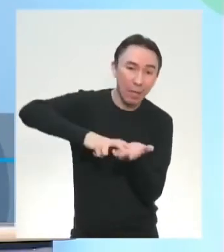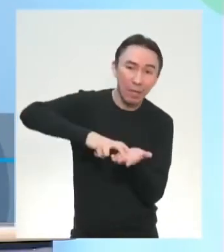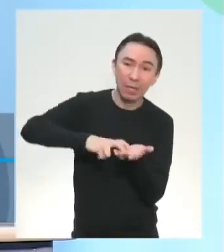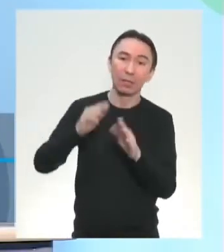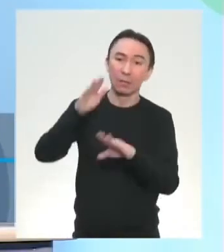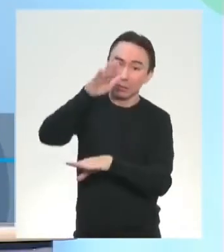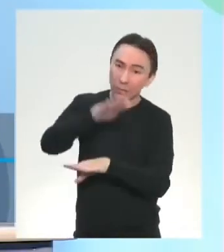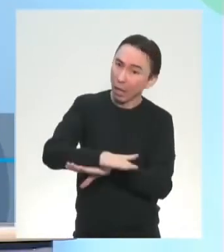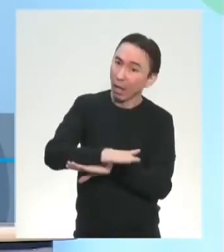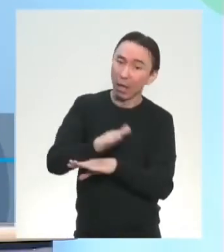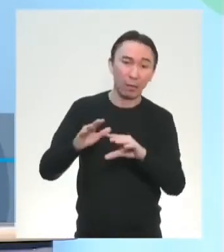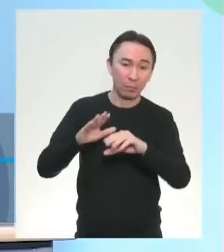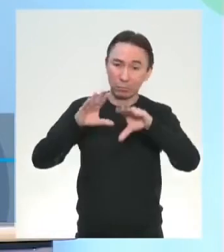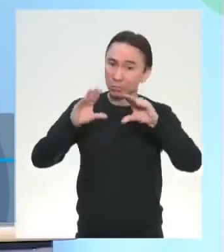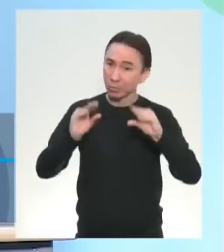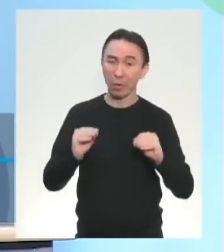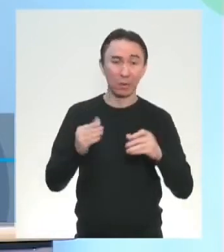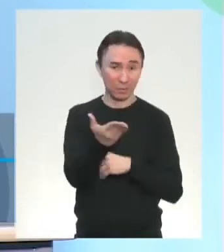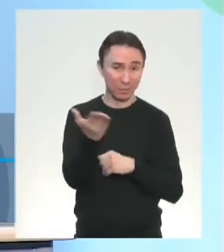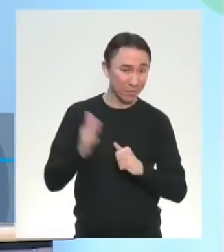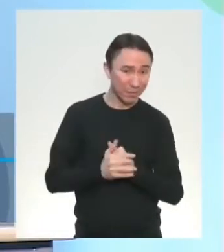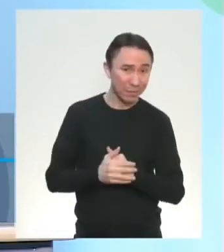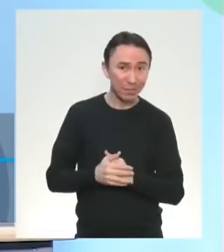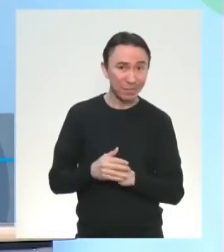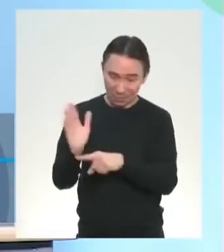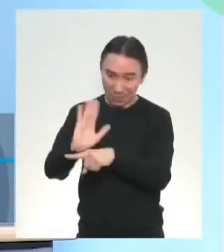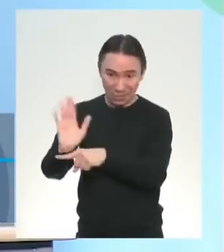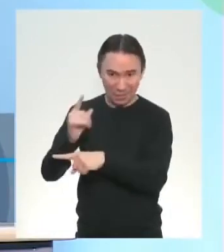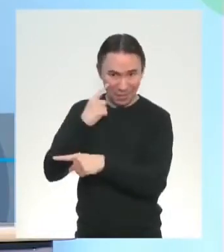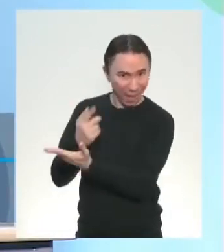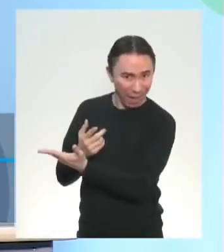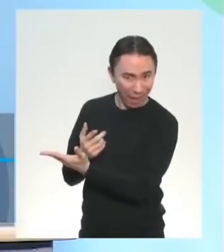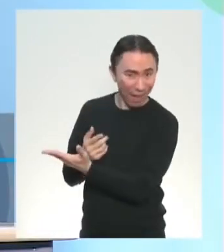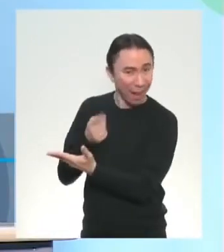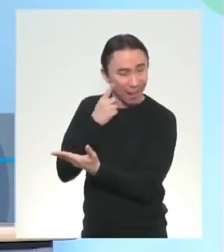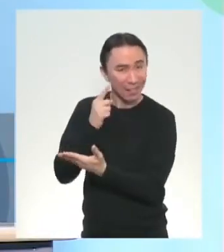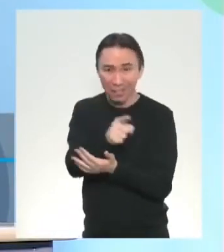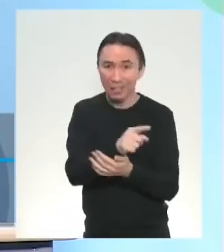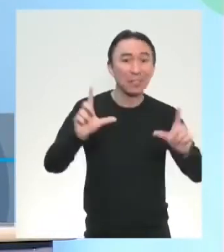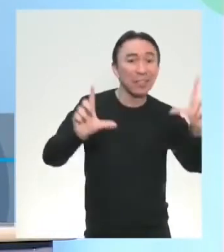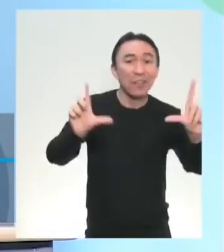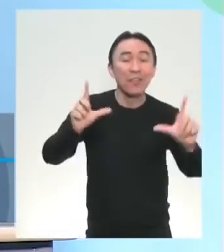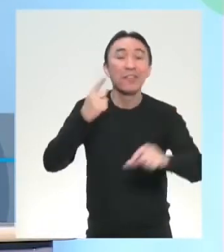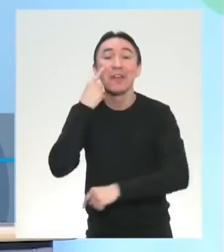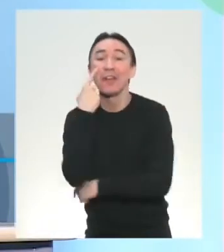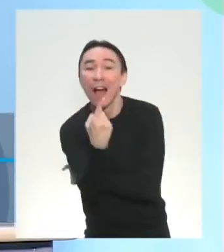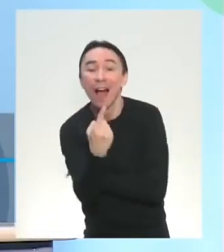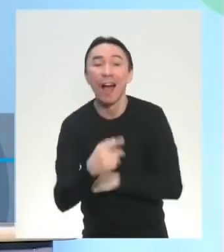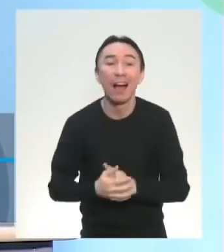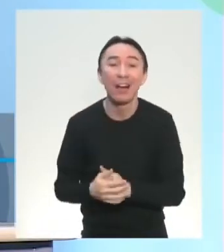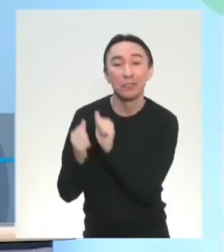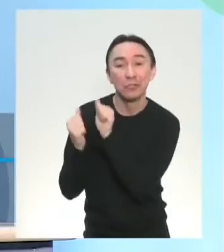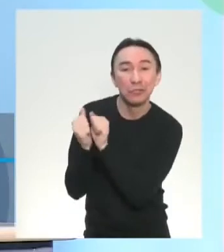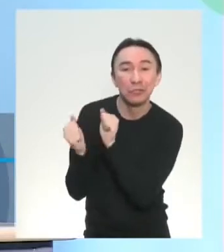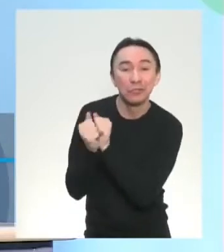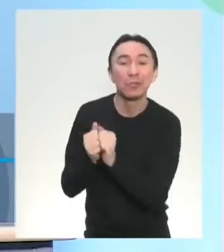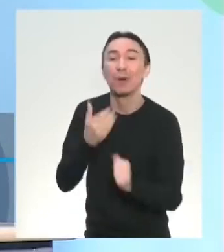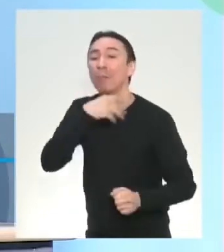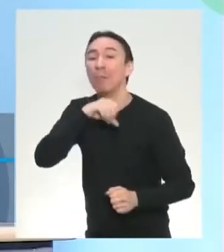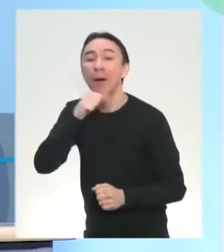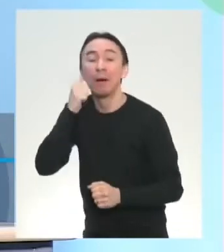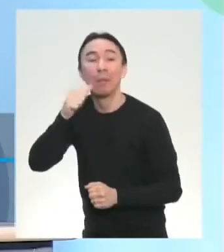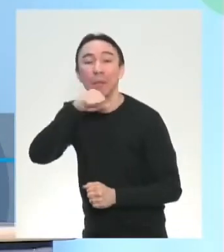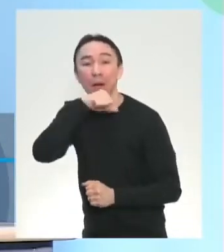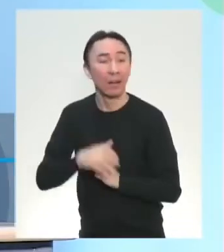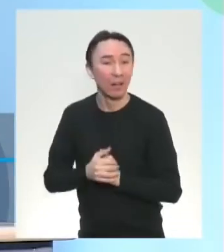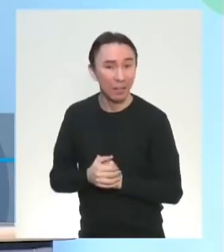no vídeo, vocês enxergam na televisão, junto com o papai e com a mamãe, quando eles vão ver a previsão do tempo, para sair